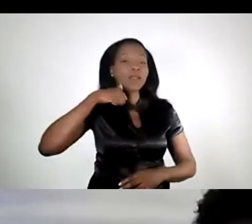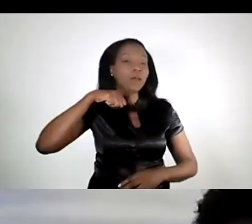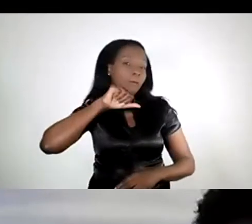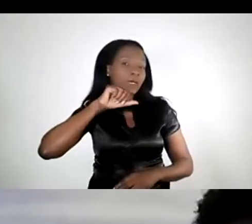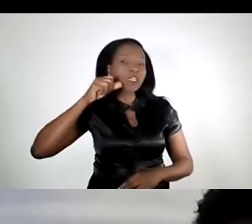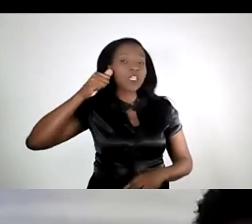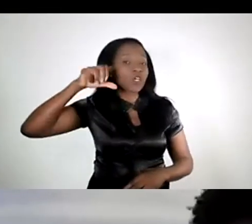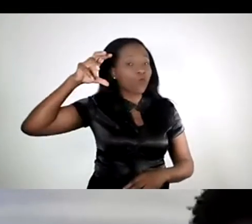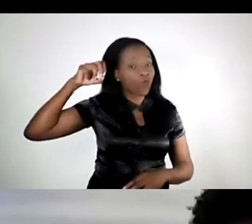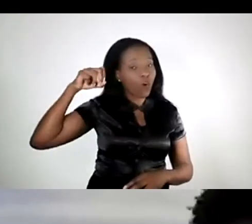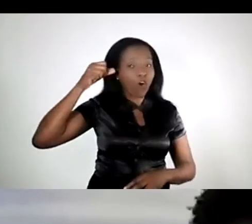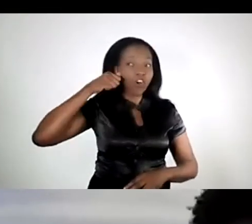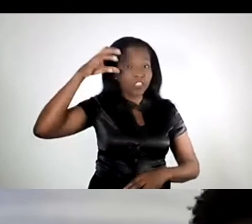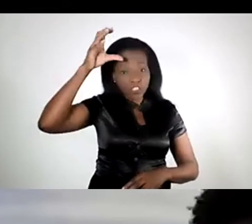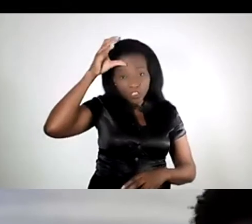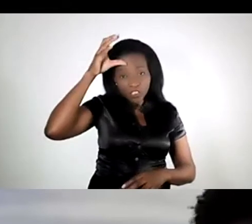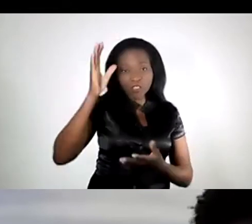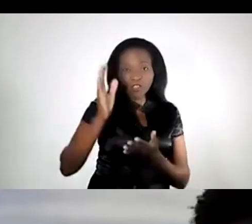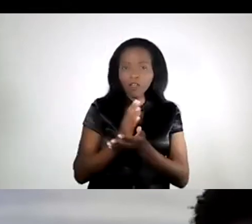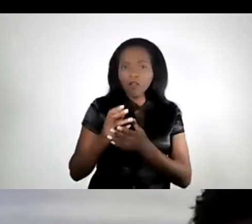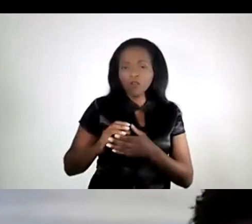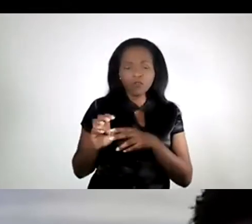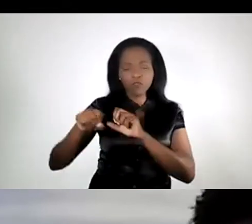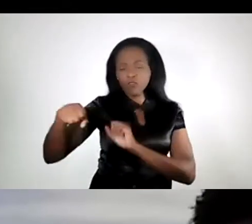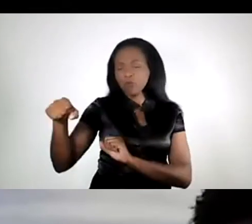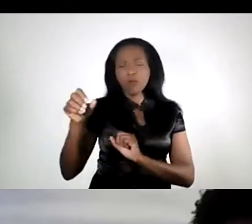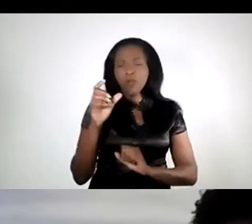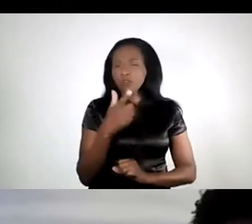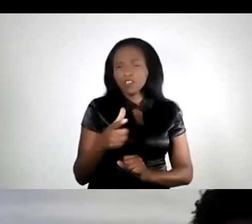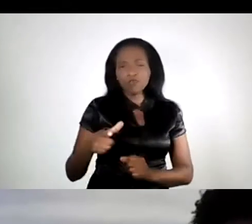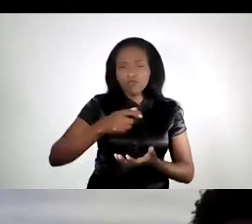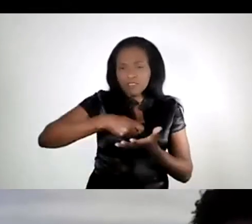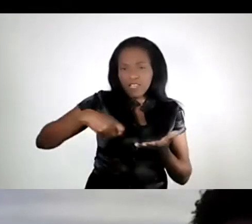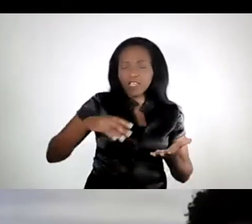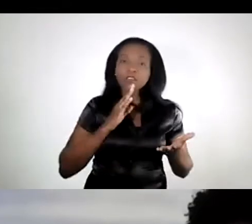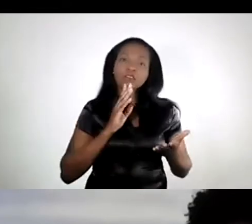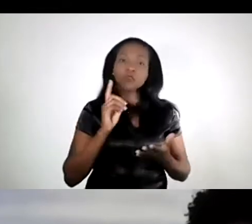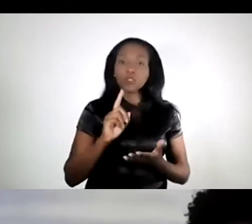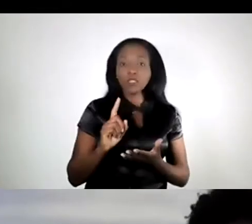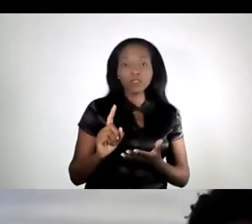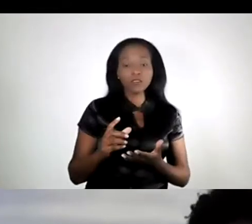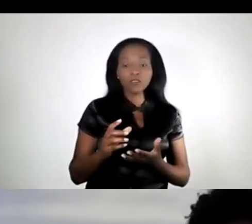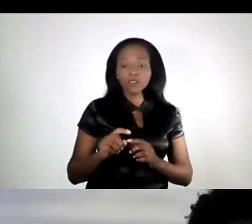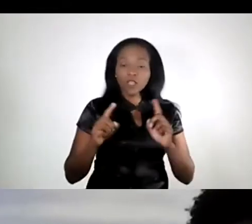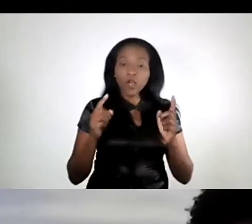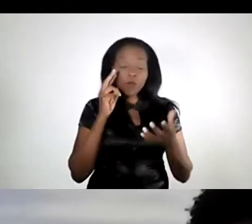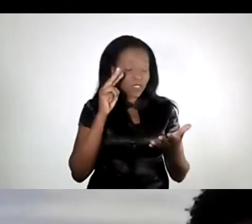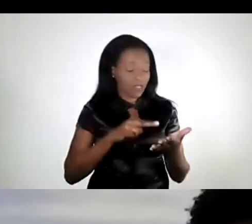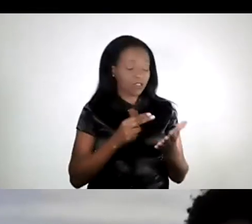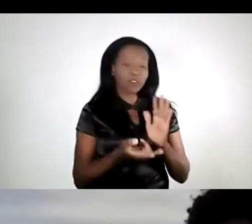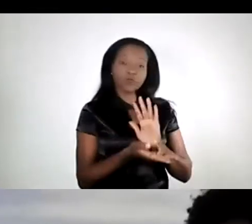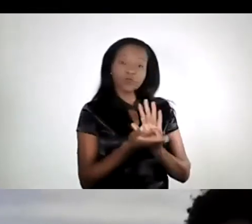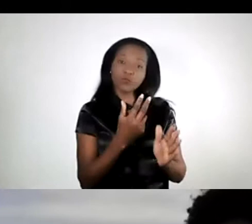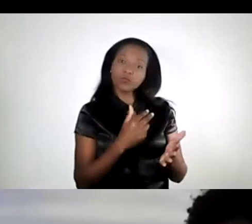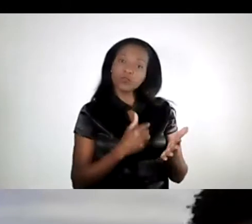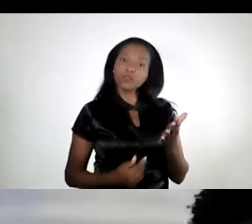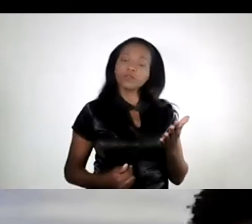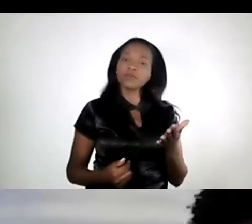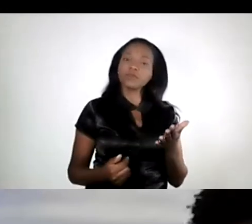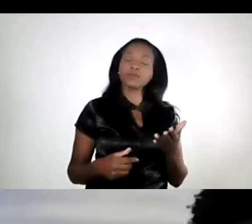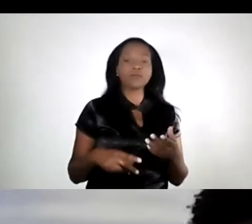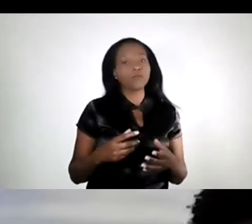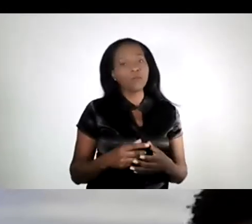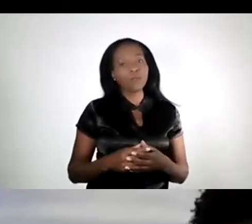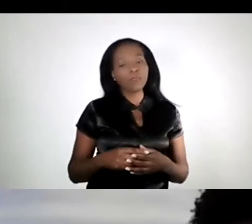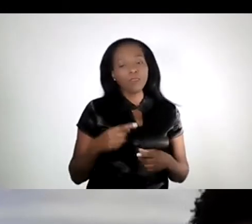tem a escolarização no sentido formal da escrita, ele lê a imagem. Então, até por conta também desse